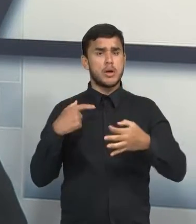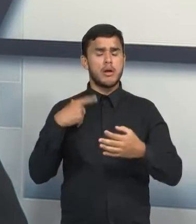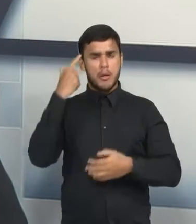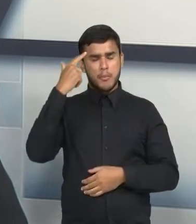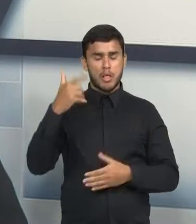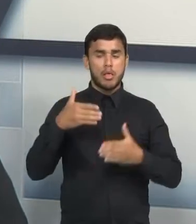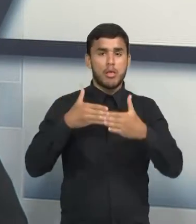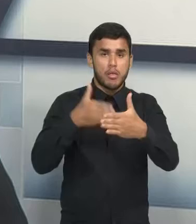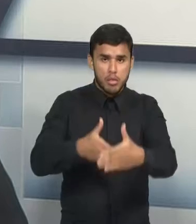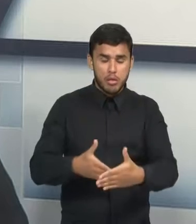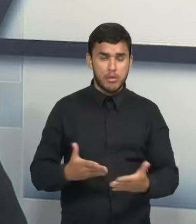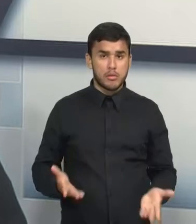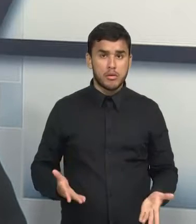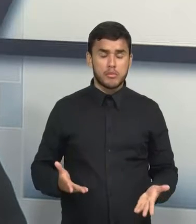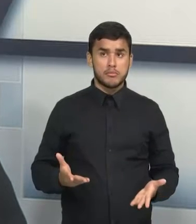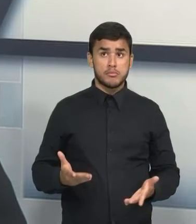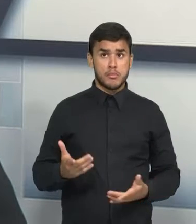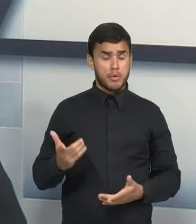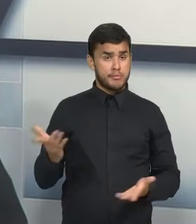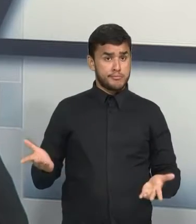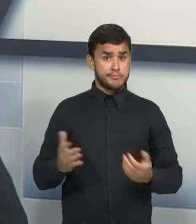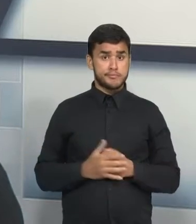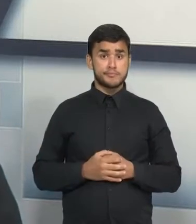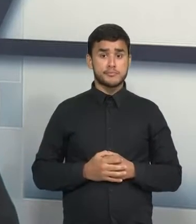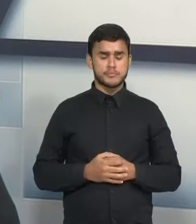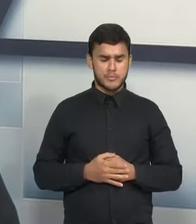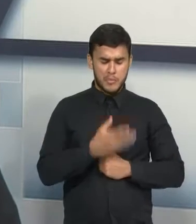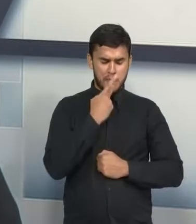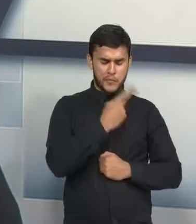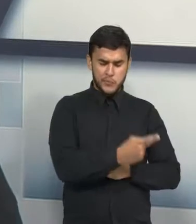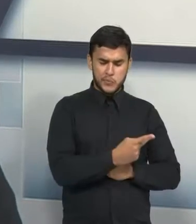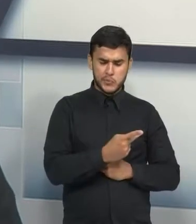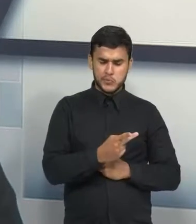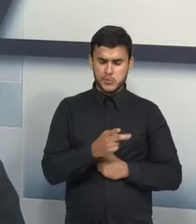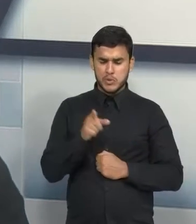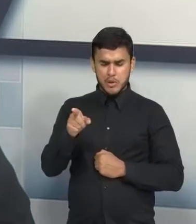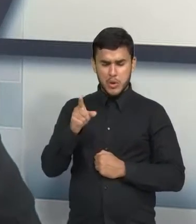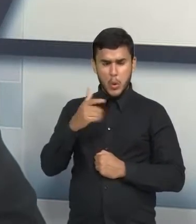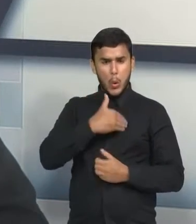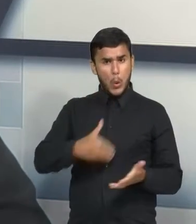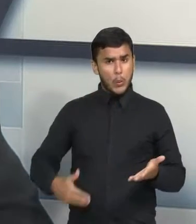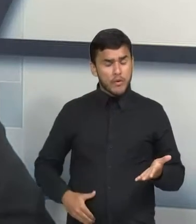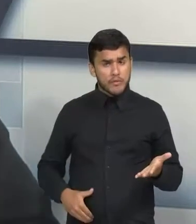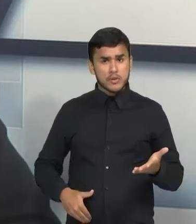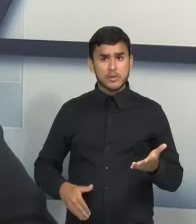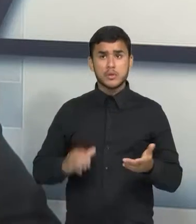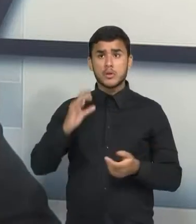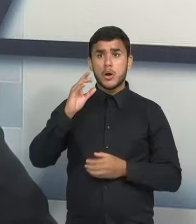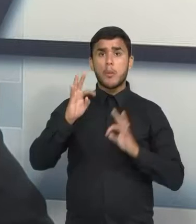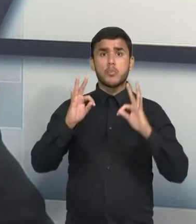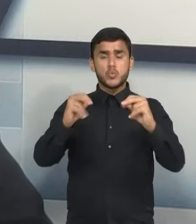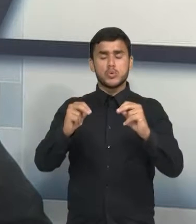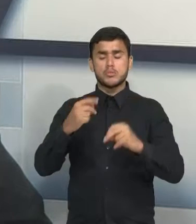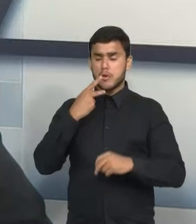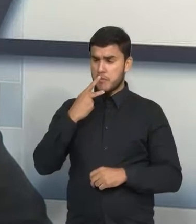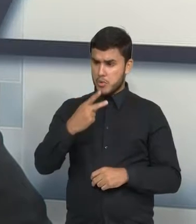Luiz, um raciocínio nós dois aqui. Se o governador tivesse tomado essa decisão, teria consequências, não? Sem